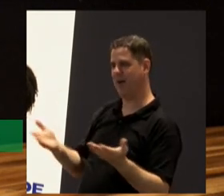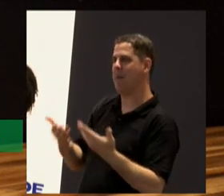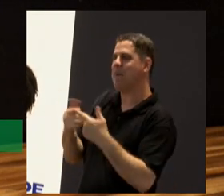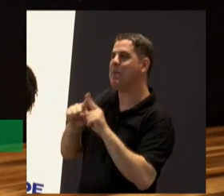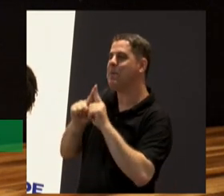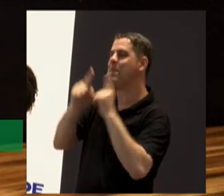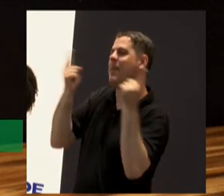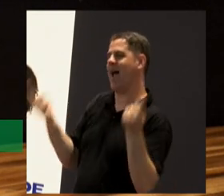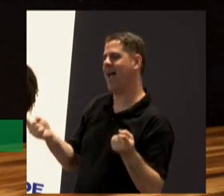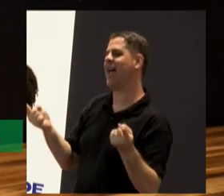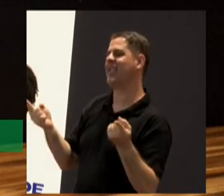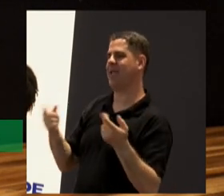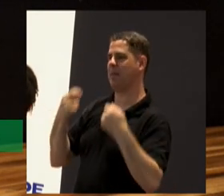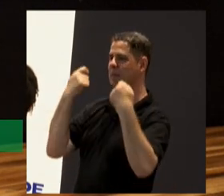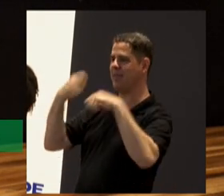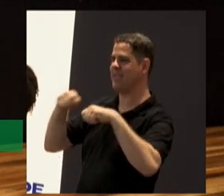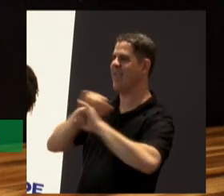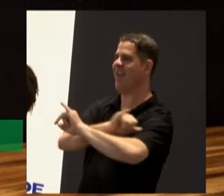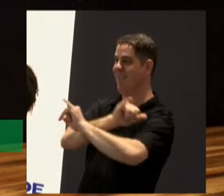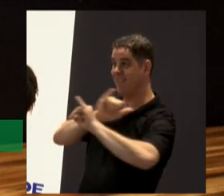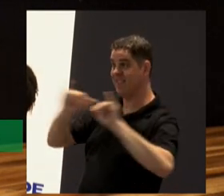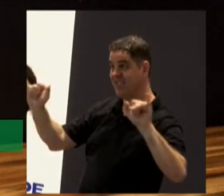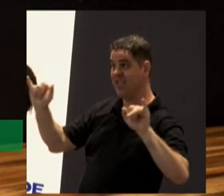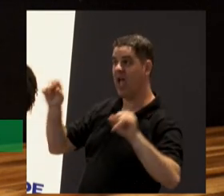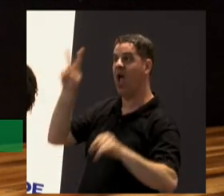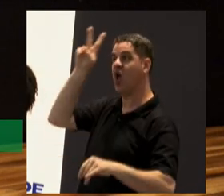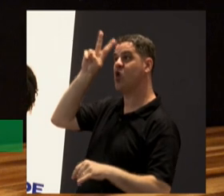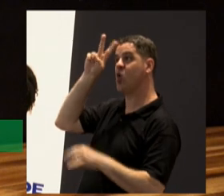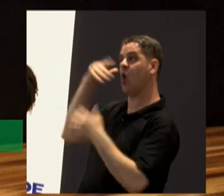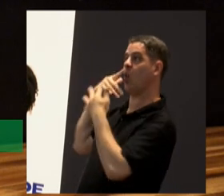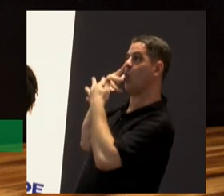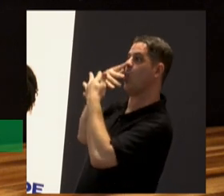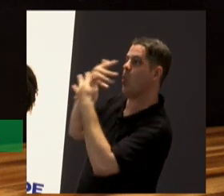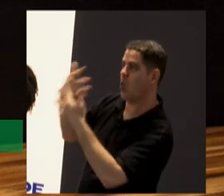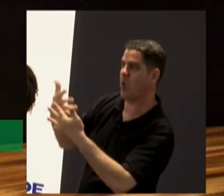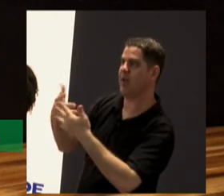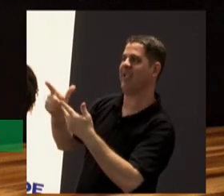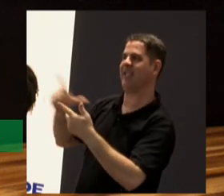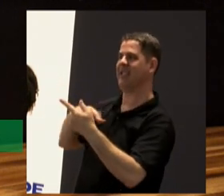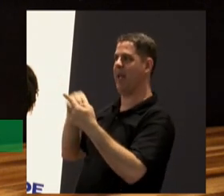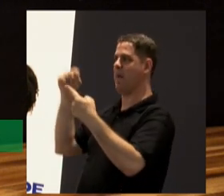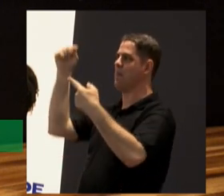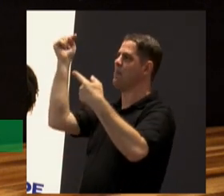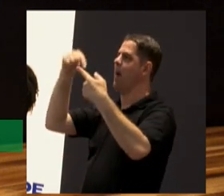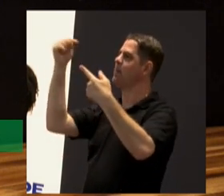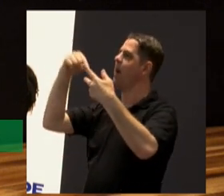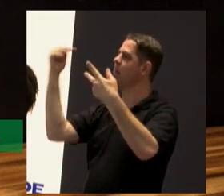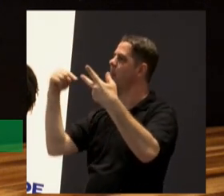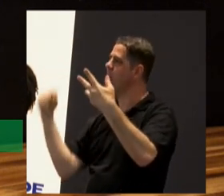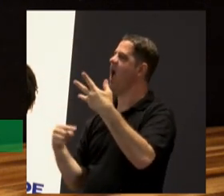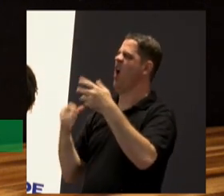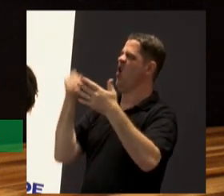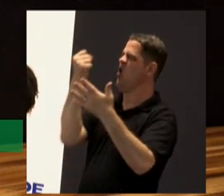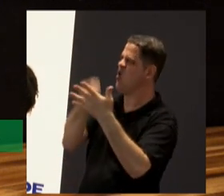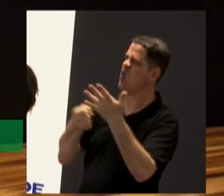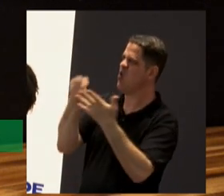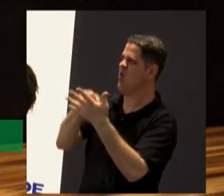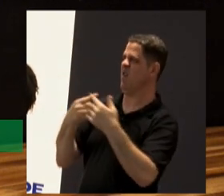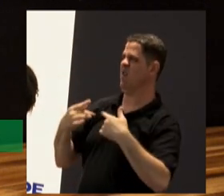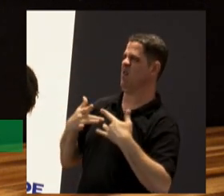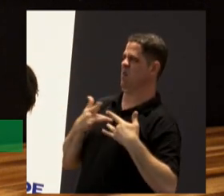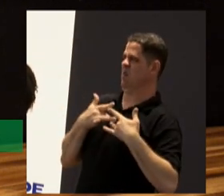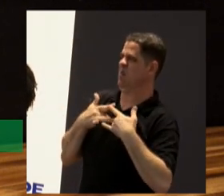Mas é necessário dizer que a história tem esse componente de entrega de pessoas,